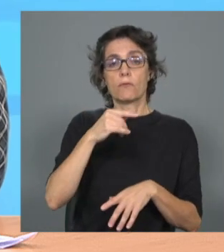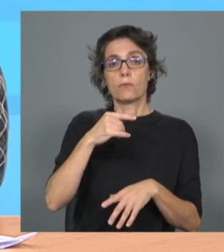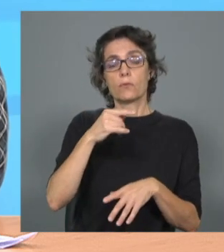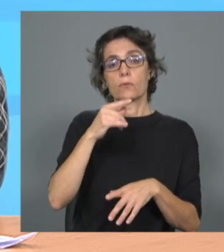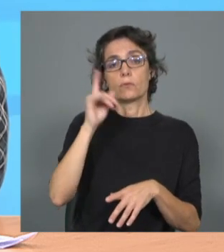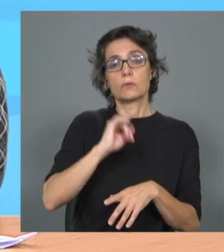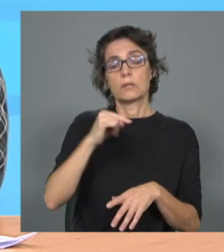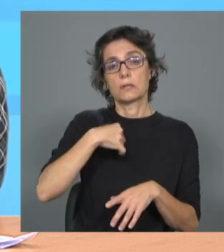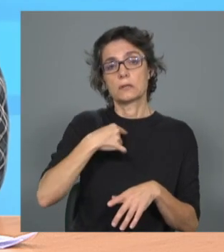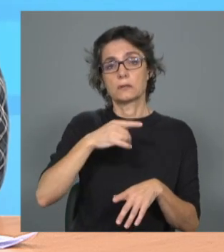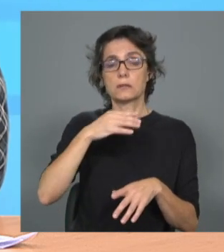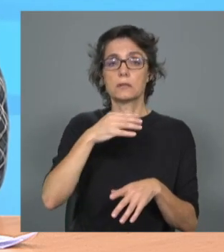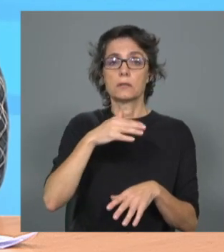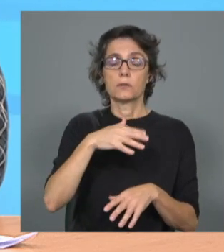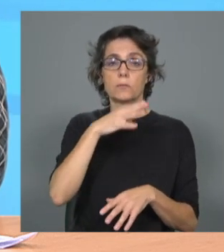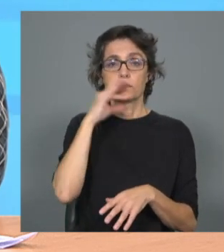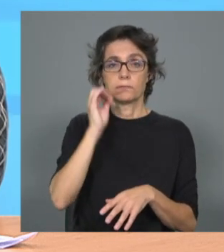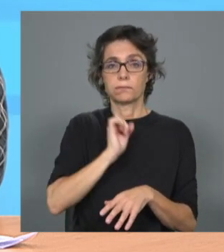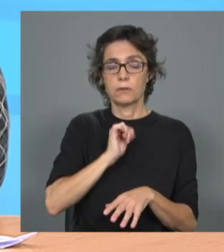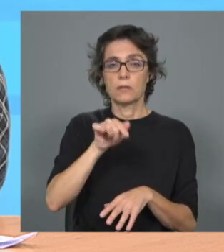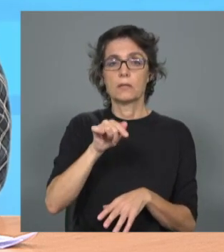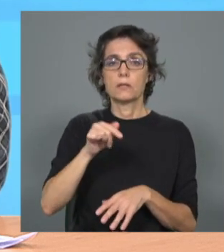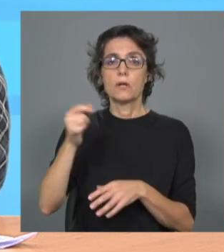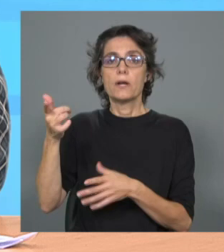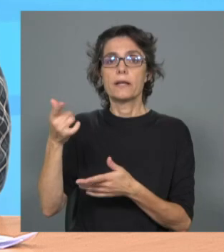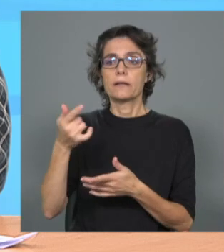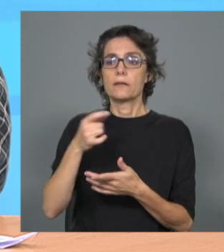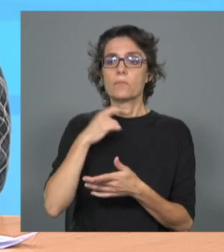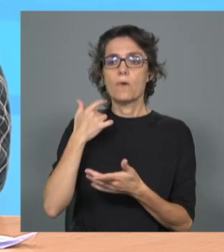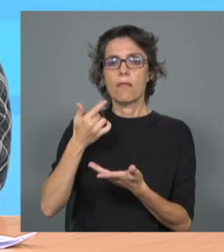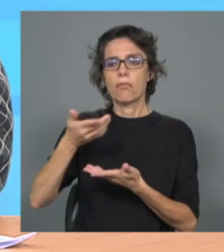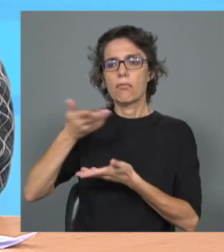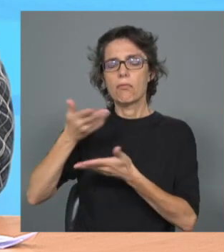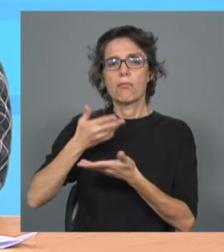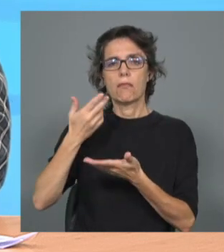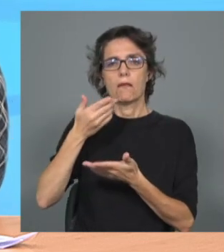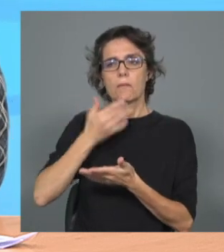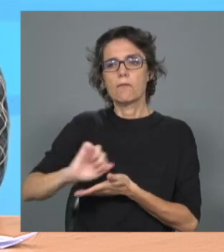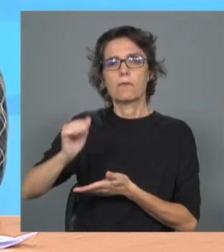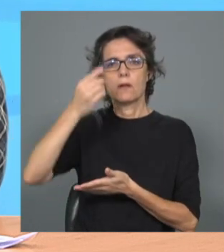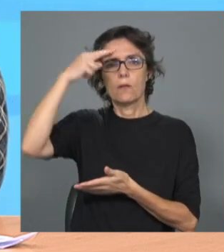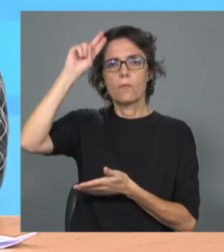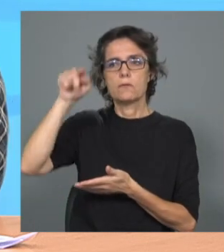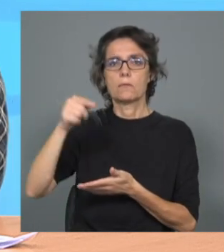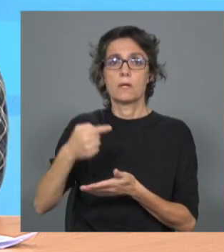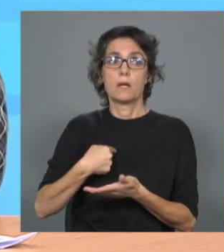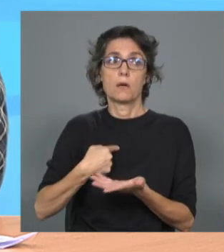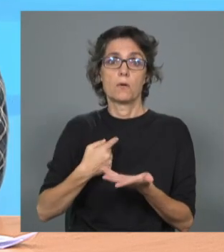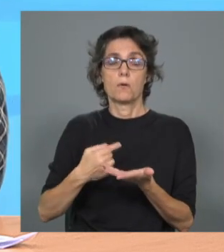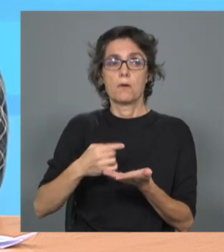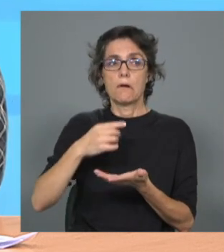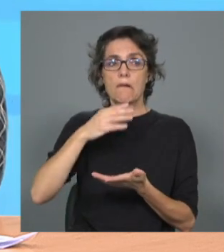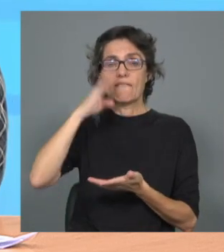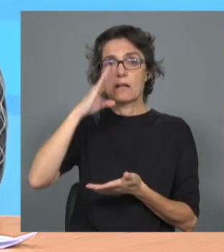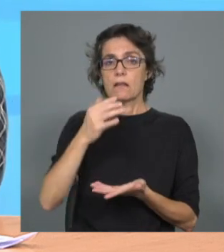tocou-me sempre muito, porque era um missionário que vinha de longe, falava da experiência em Moçambique. E isso, na casa dos 8, 9 anos, foi aquilo que me